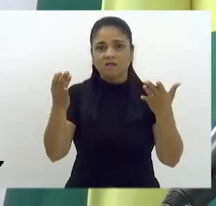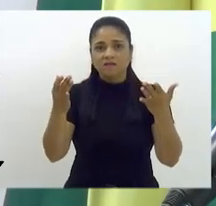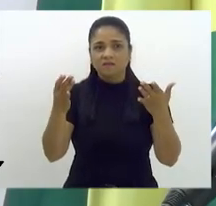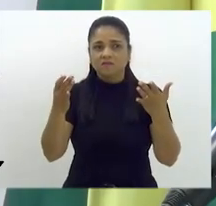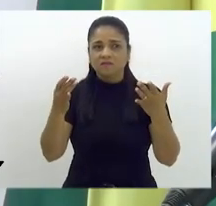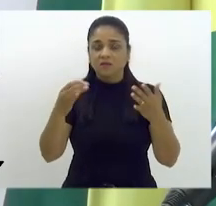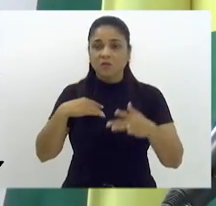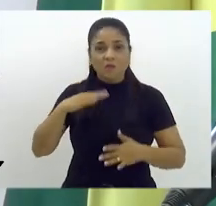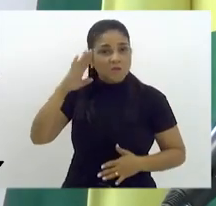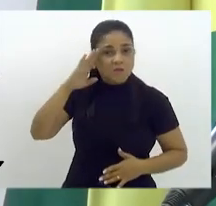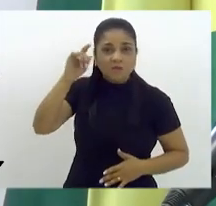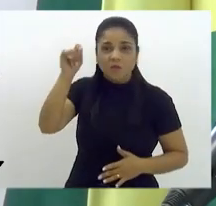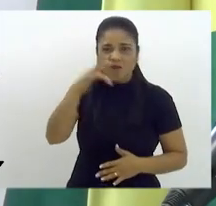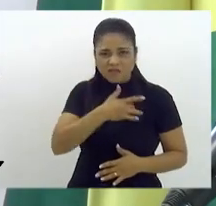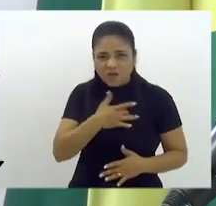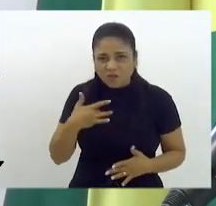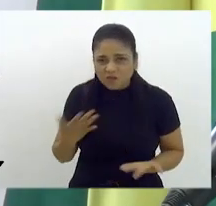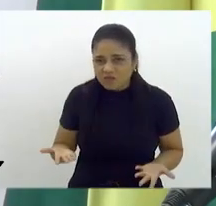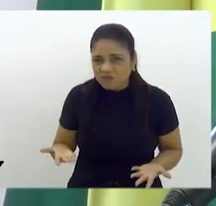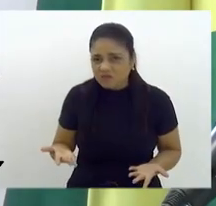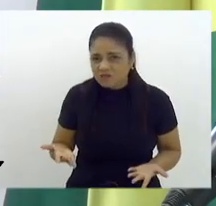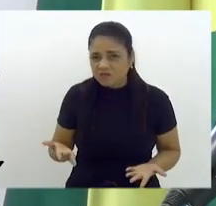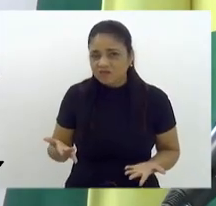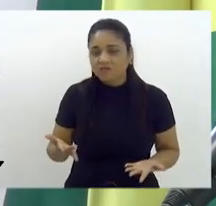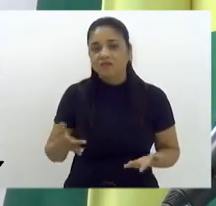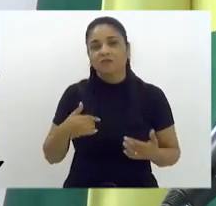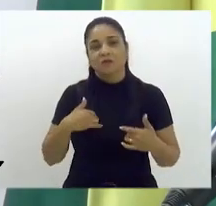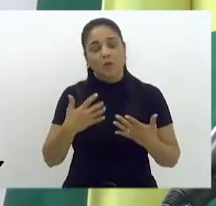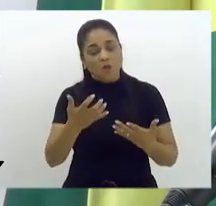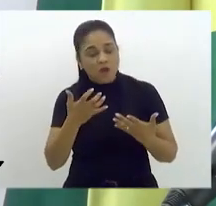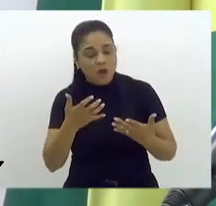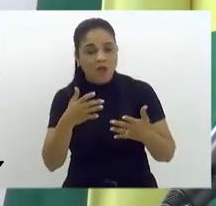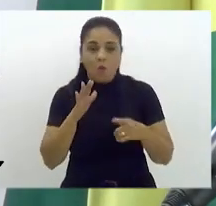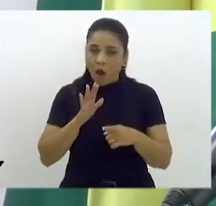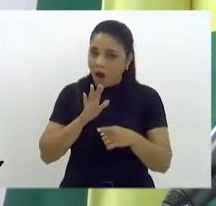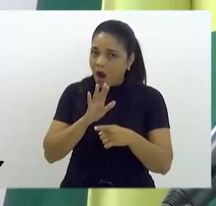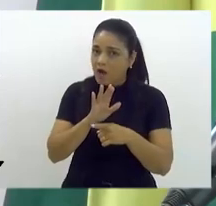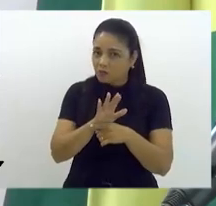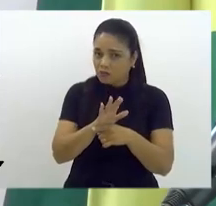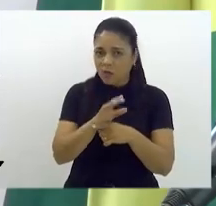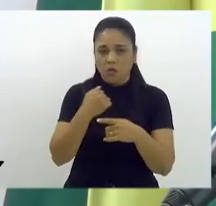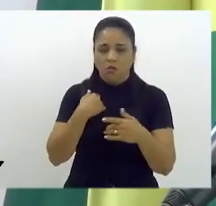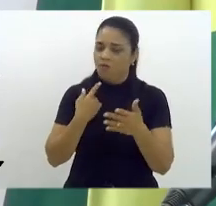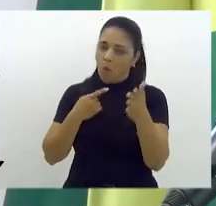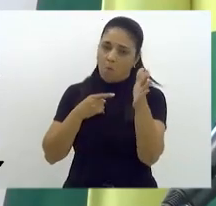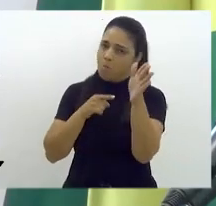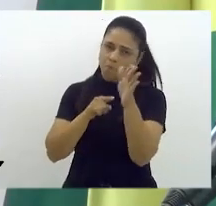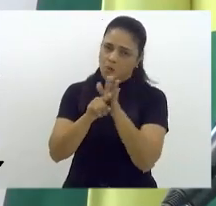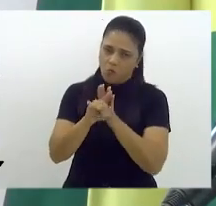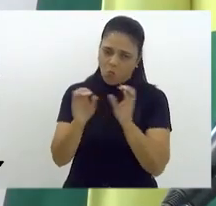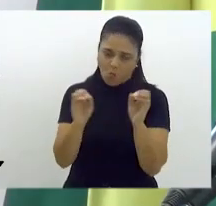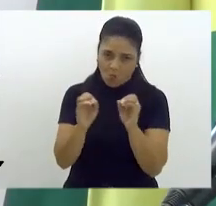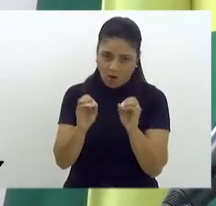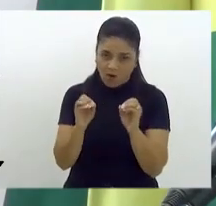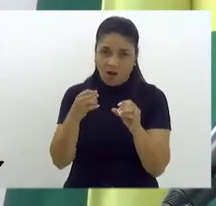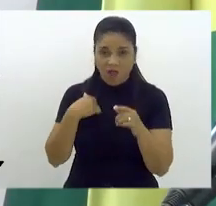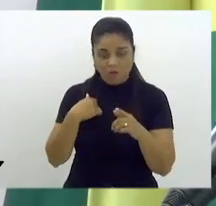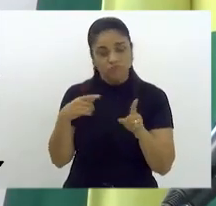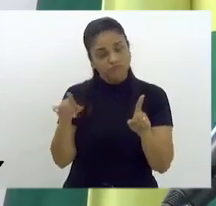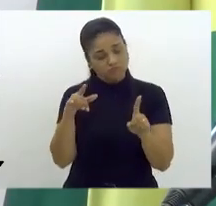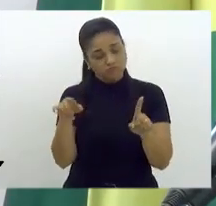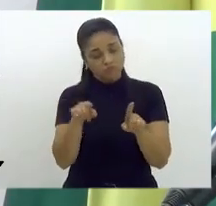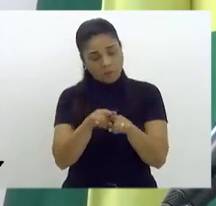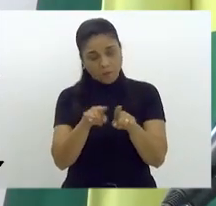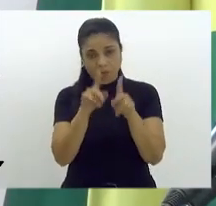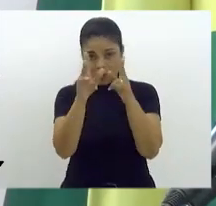prioridade da Saúde então assim gente eu quero muito ajudar eu não vou fazer perguntas porque assim como eu fui vítima também